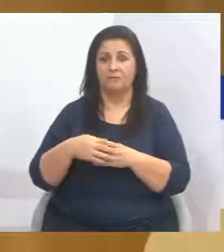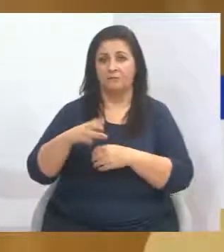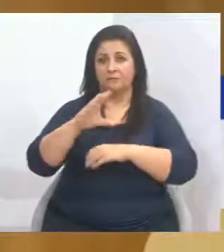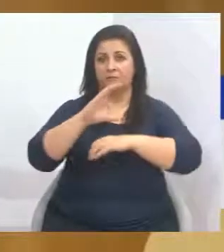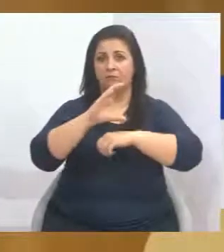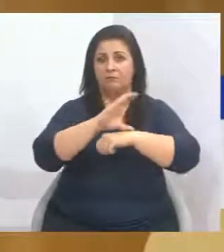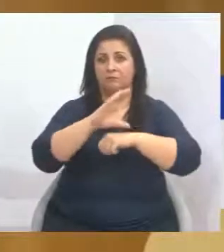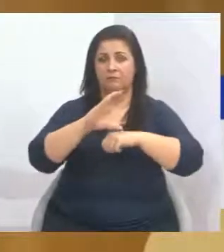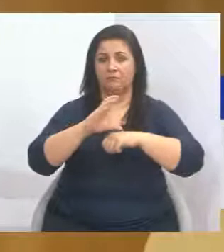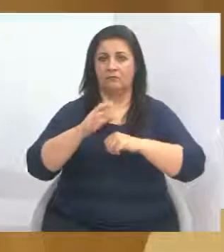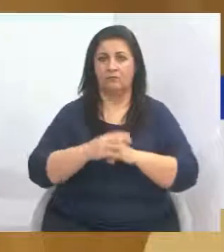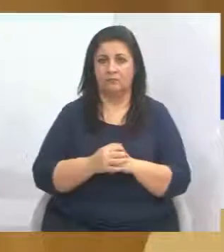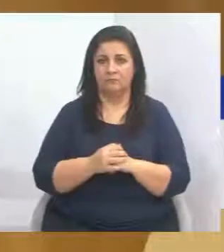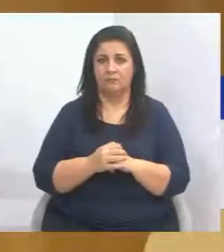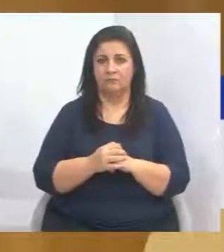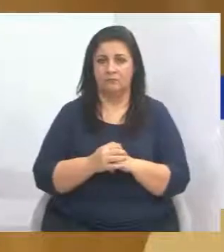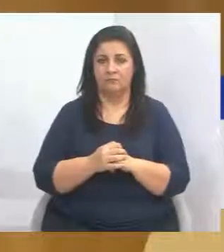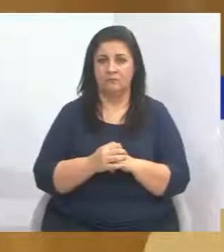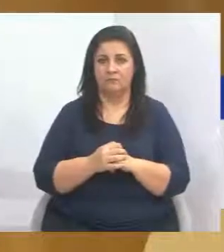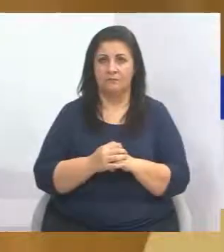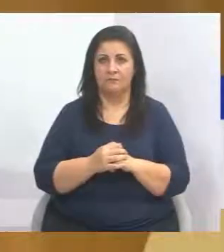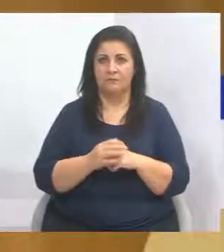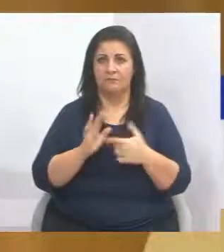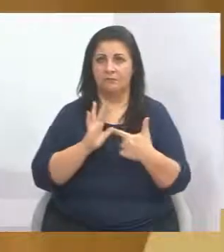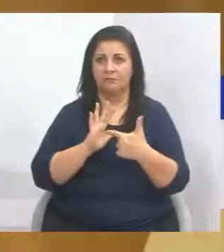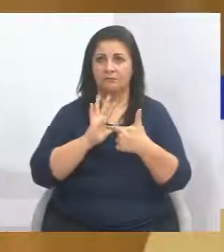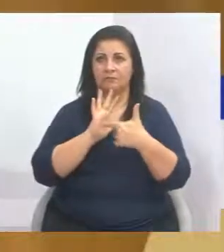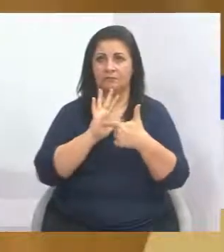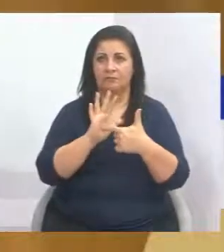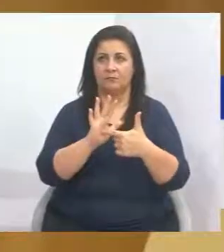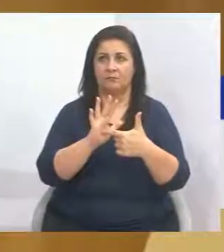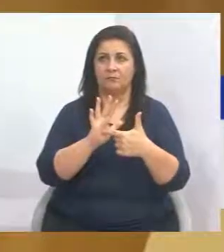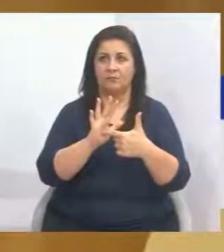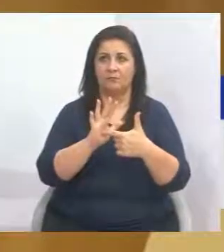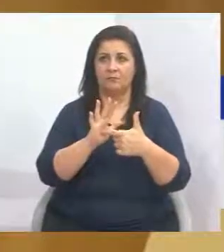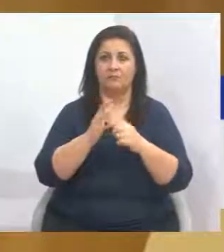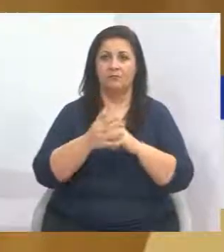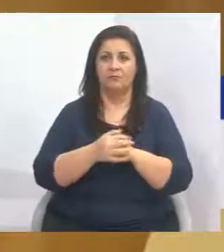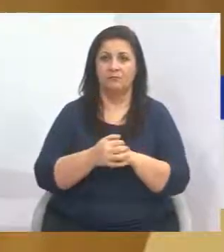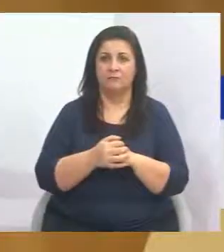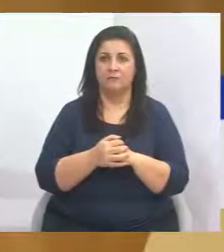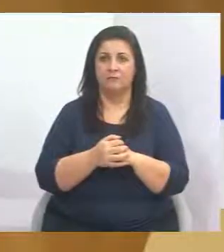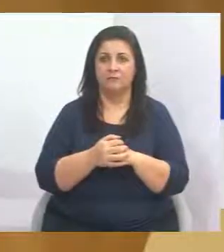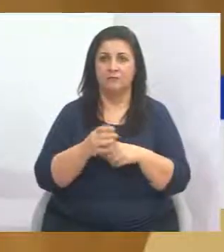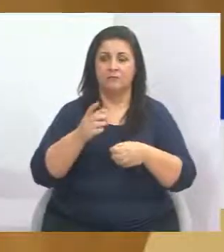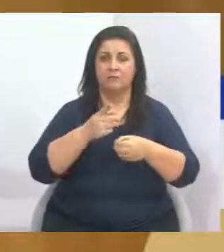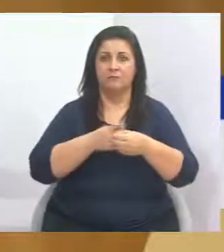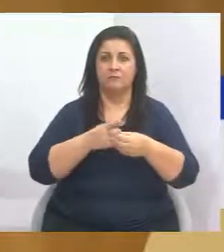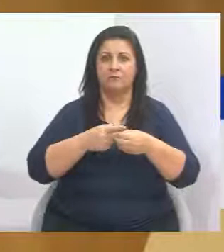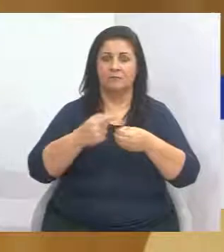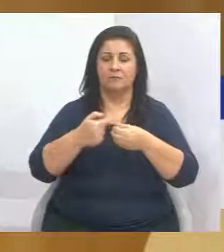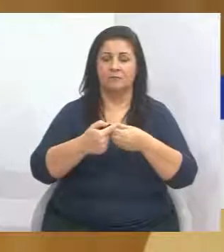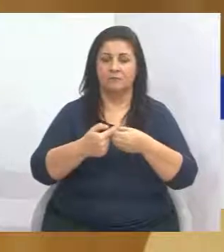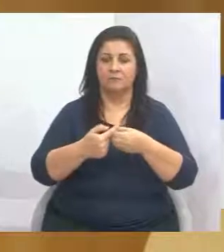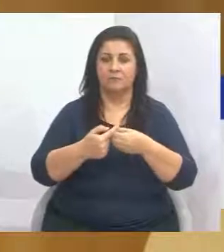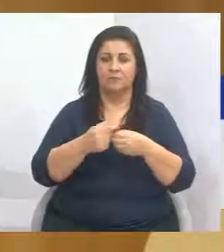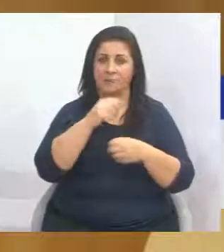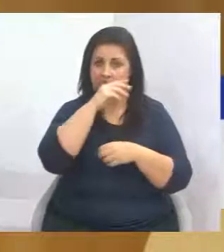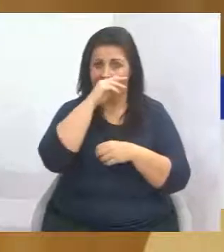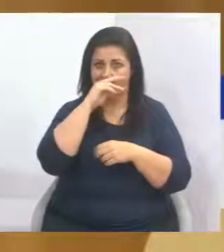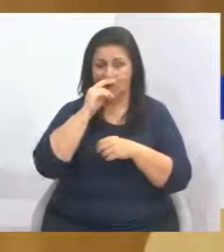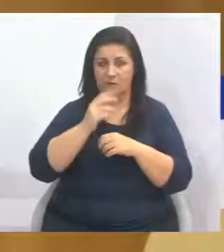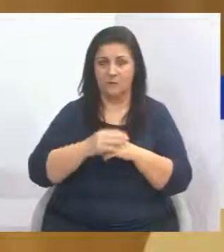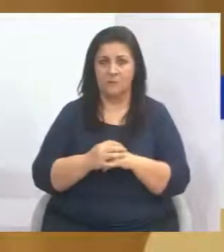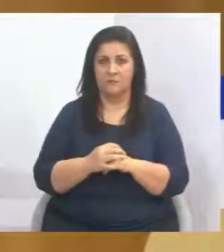privadas. Conforme explícita o dispositivo do artigo 61 da Lei Orgânica do Município, Lei número